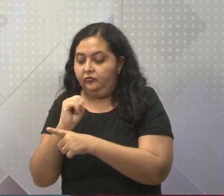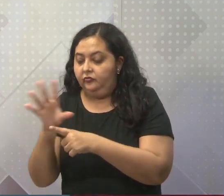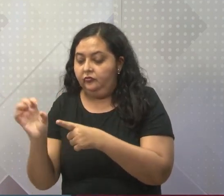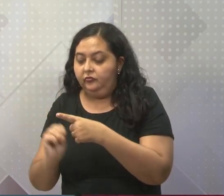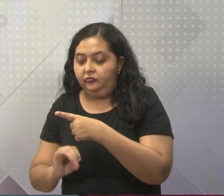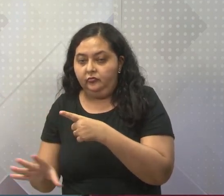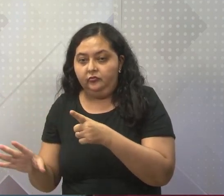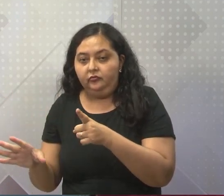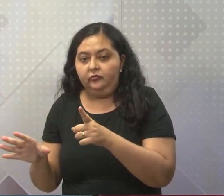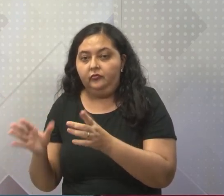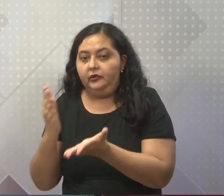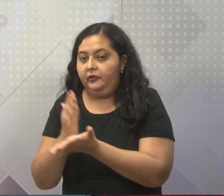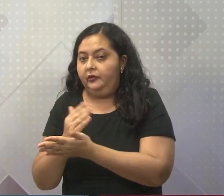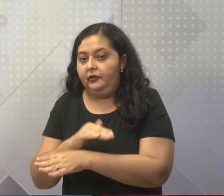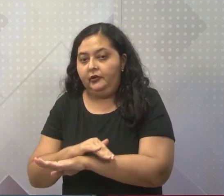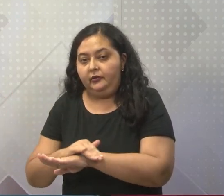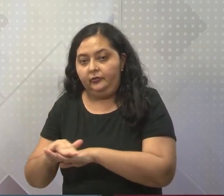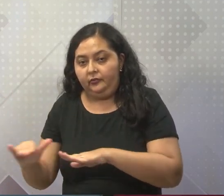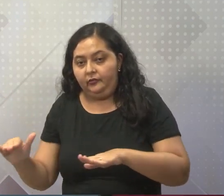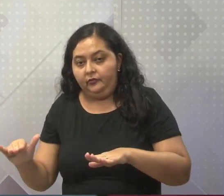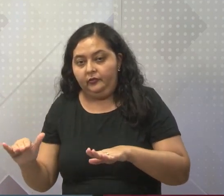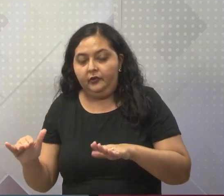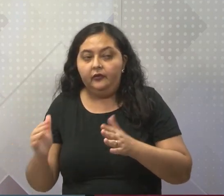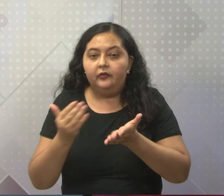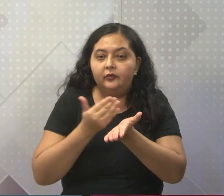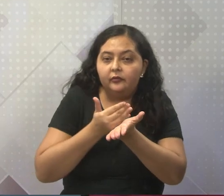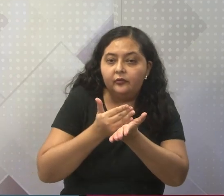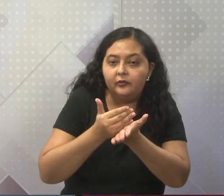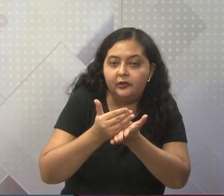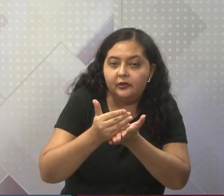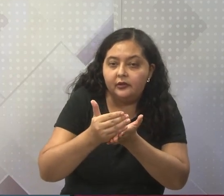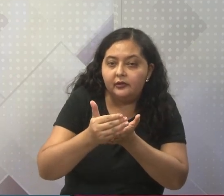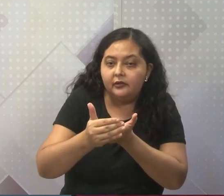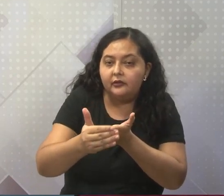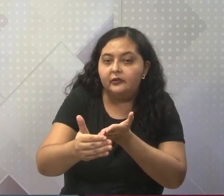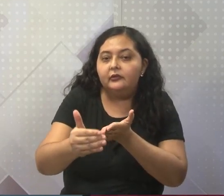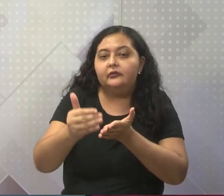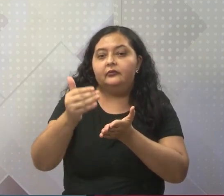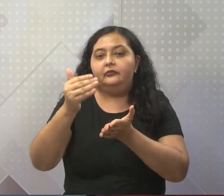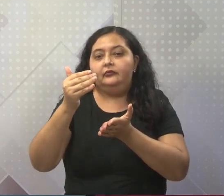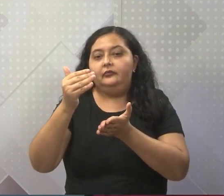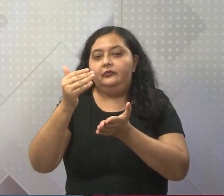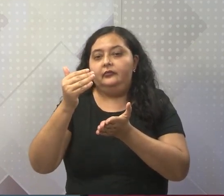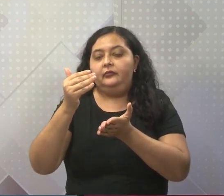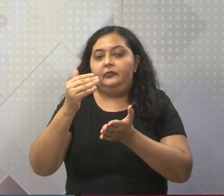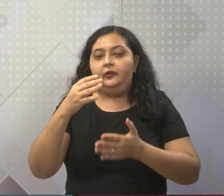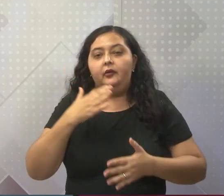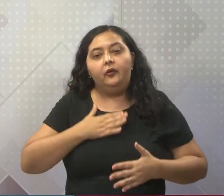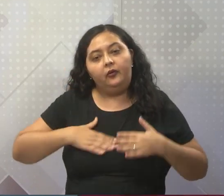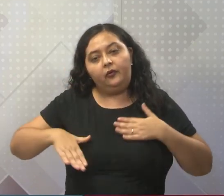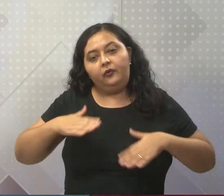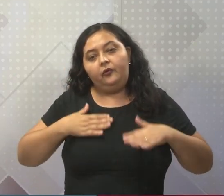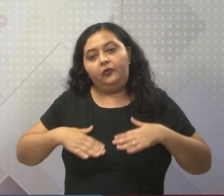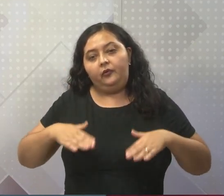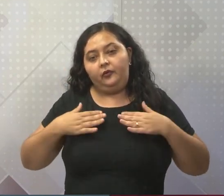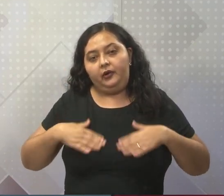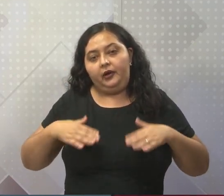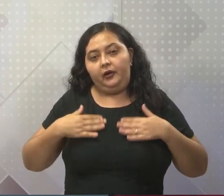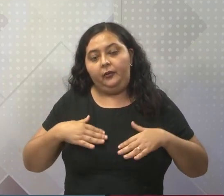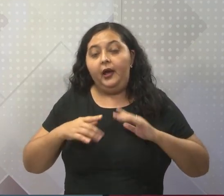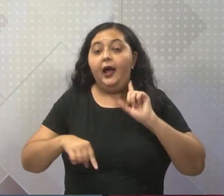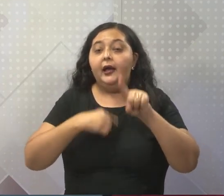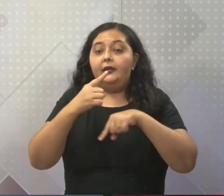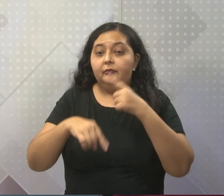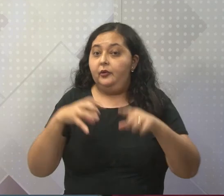terminou. Vocês vão começar fazendo assim, devagar. Mas com o tempo, vocês vão perceber que pode fazer um pouco